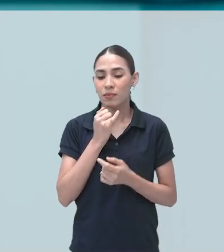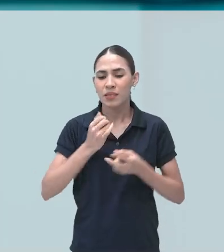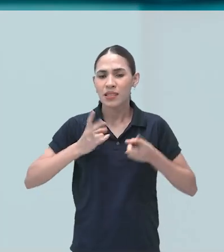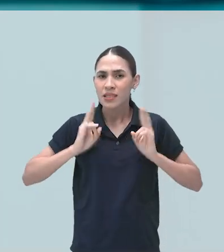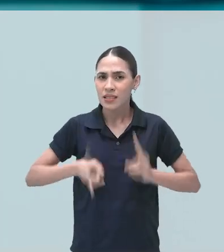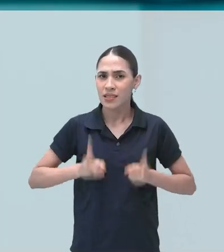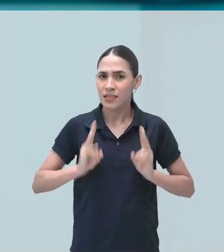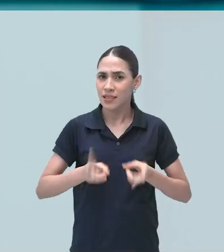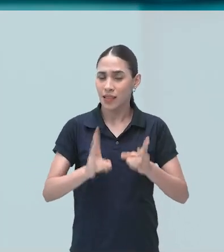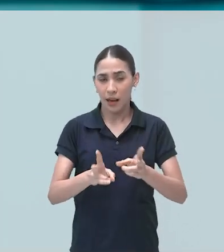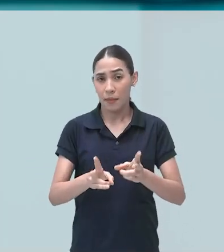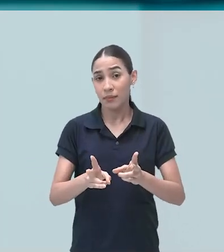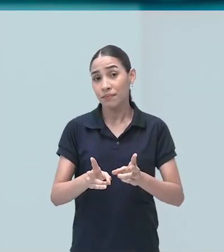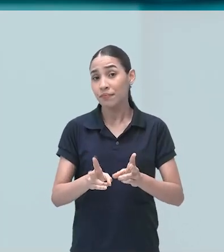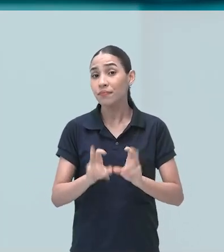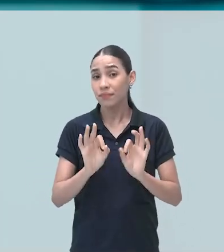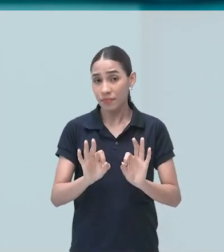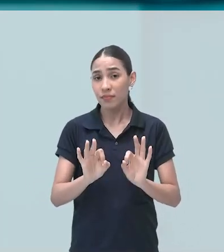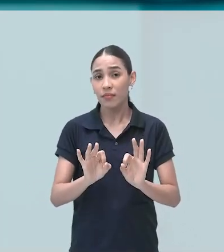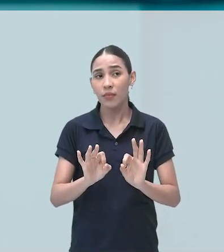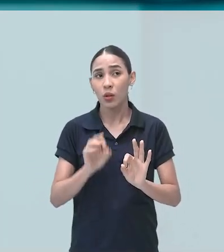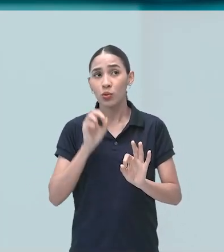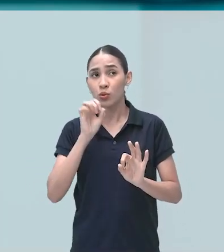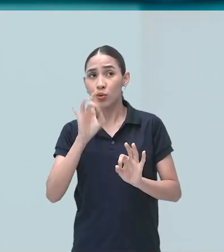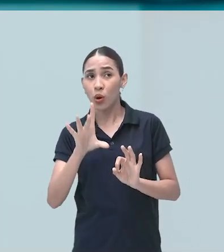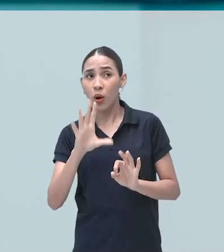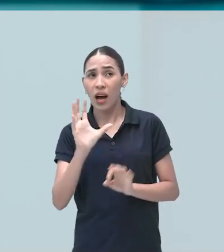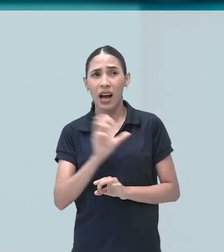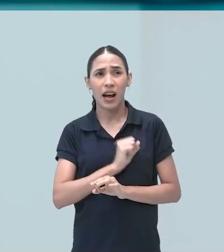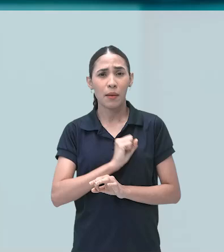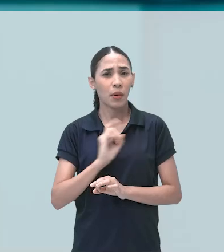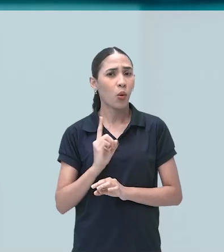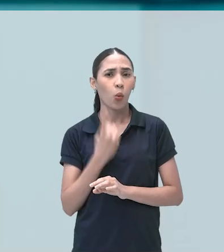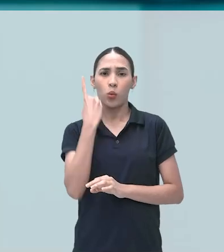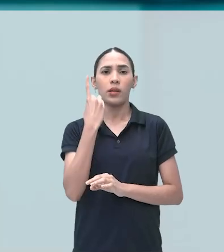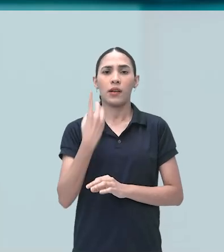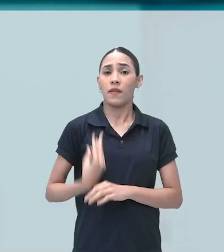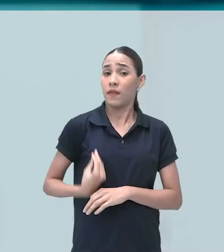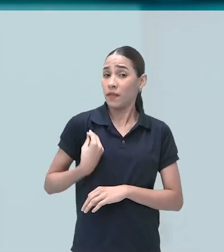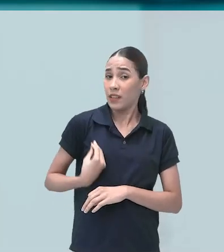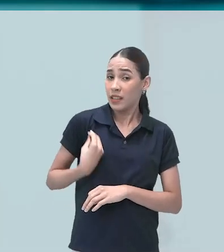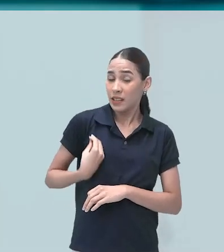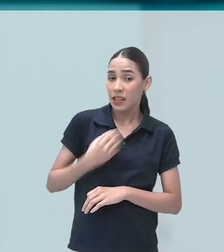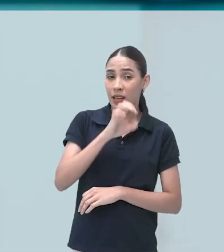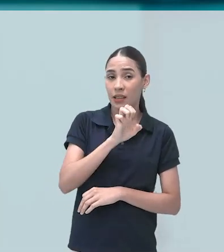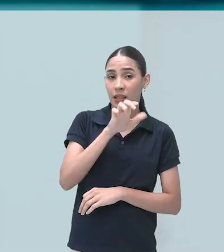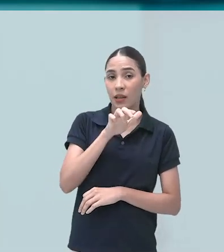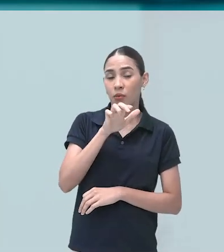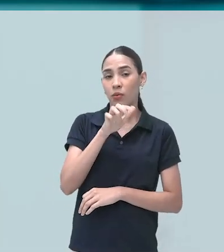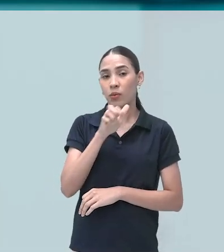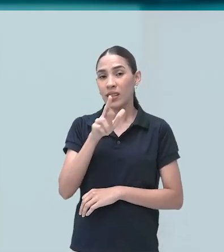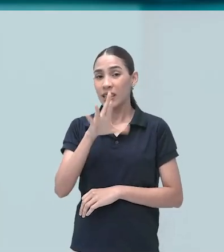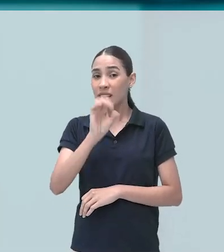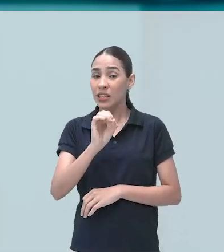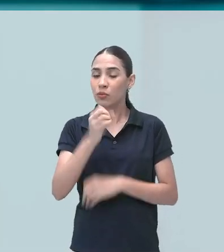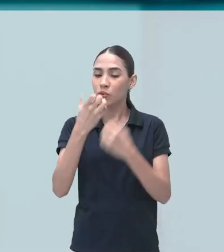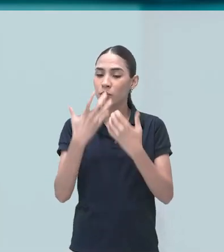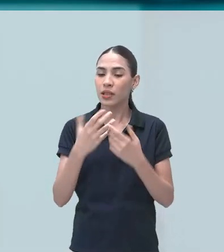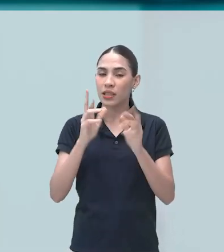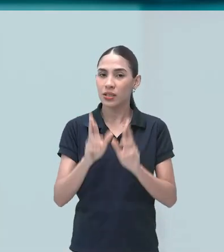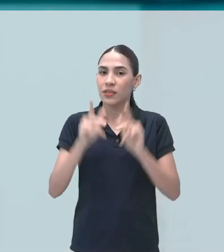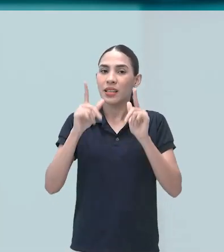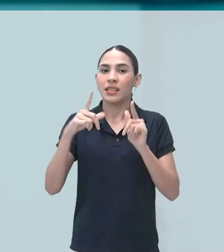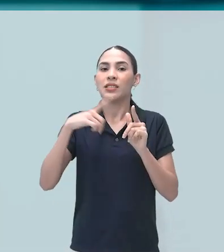duraria para sempre, correto? E que só se amaria uma vez na vida. E para este eu lírico é diferente, tem